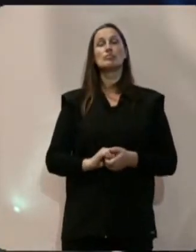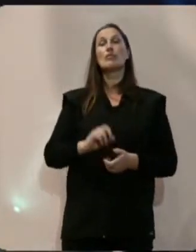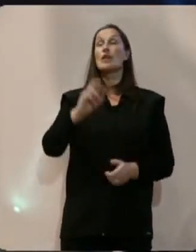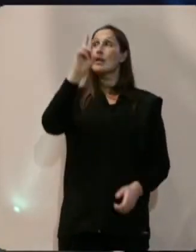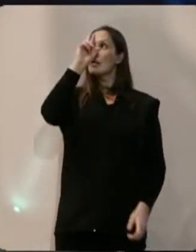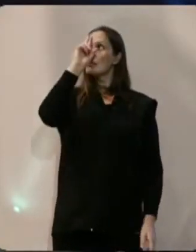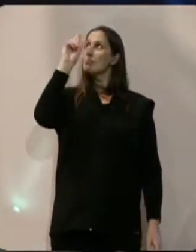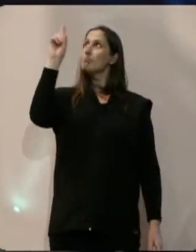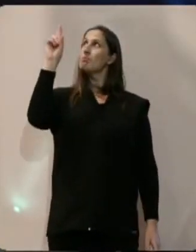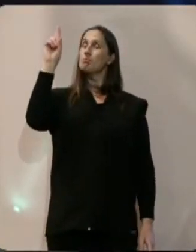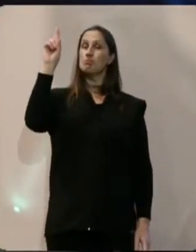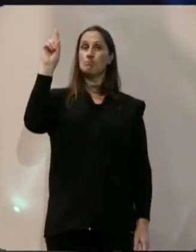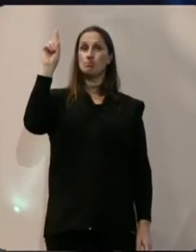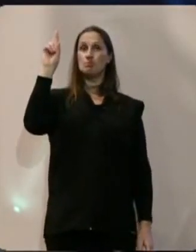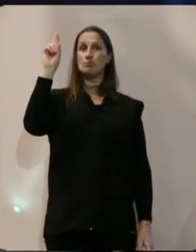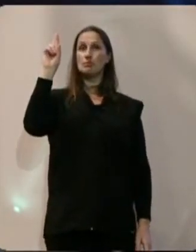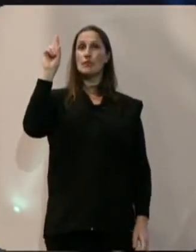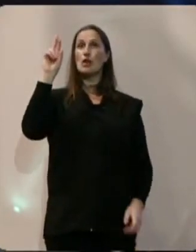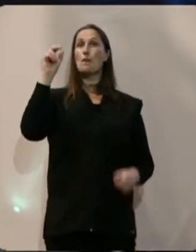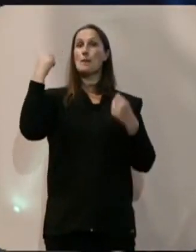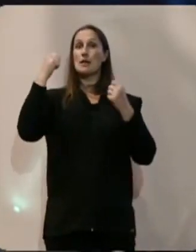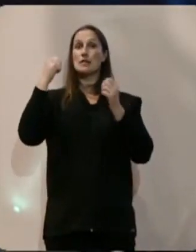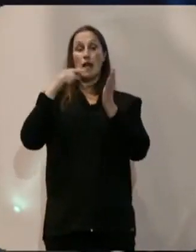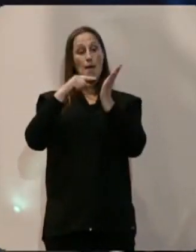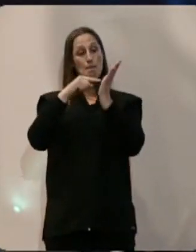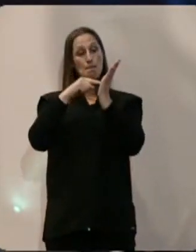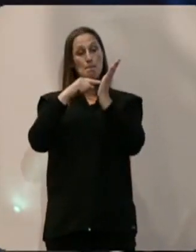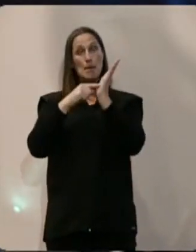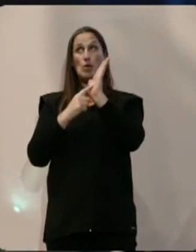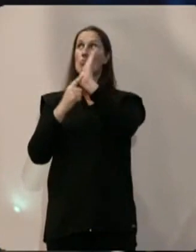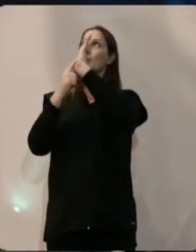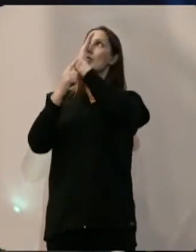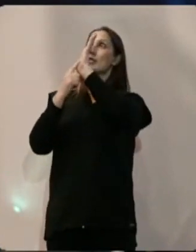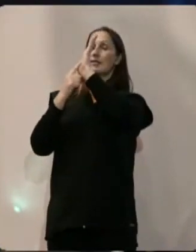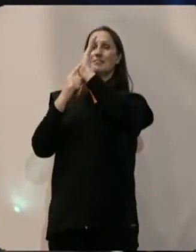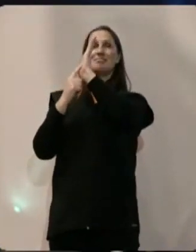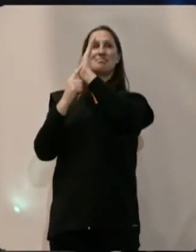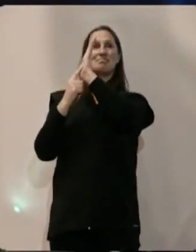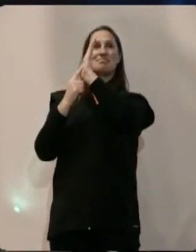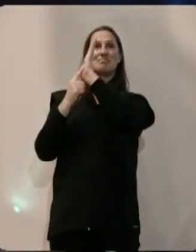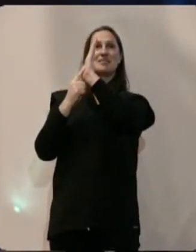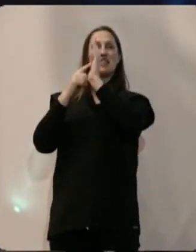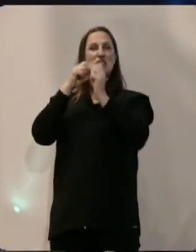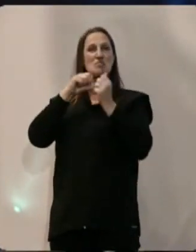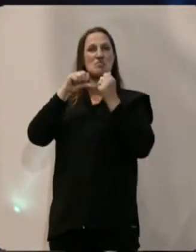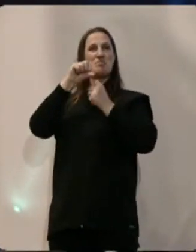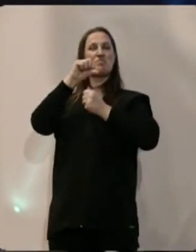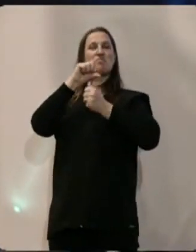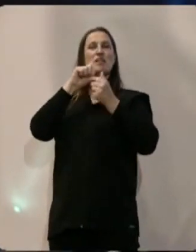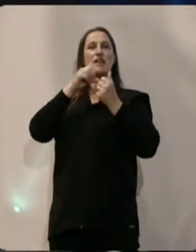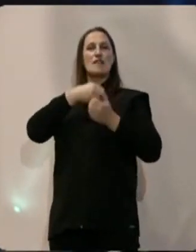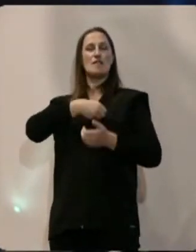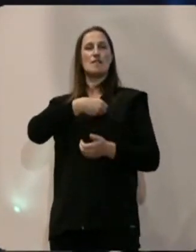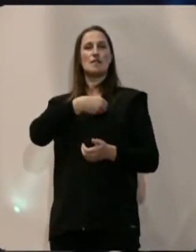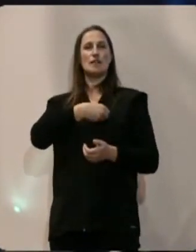possa dizer, se eu precisar, vamos lavar essas mãos e mexer na estrutura da minha